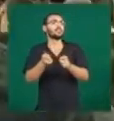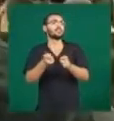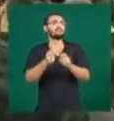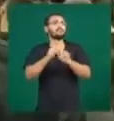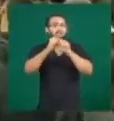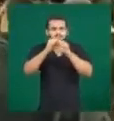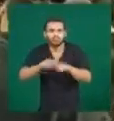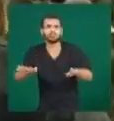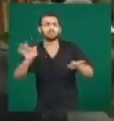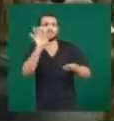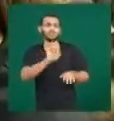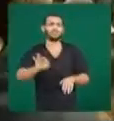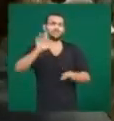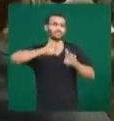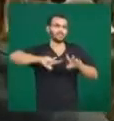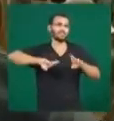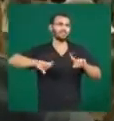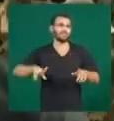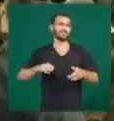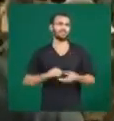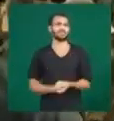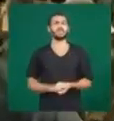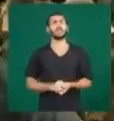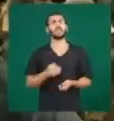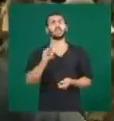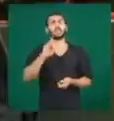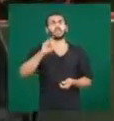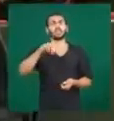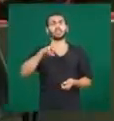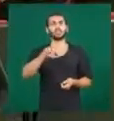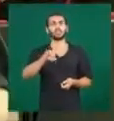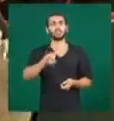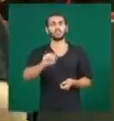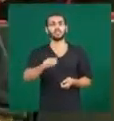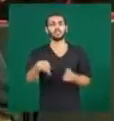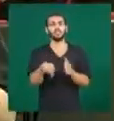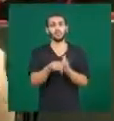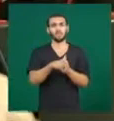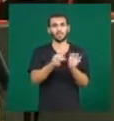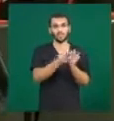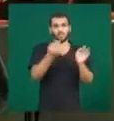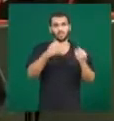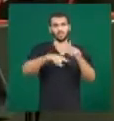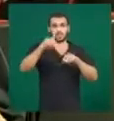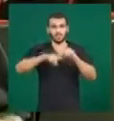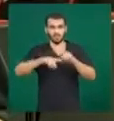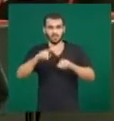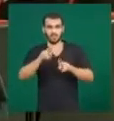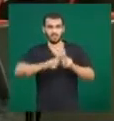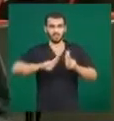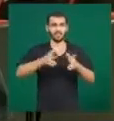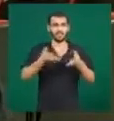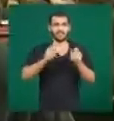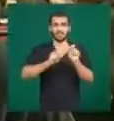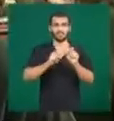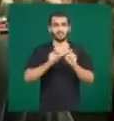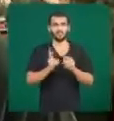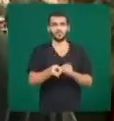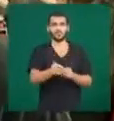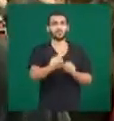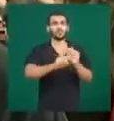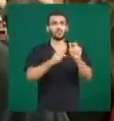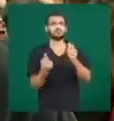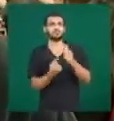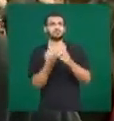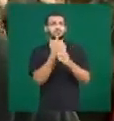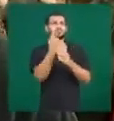ponta. A Fernanda estuda Física de Materiais na UFO. Ela está no oitavo período e conta que quer seguir a área de Astrofísica. Para a gente